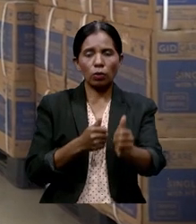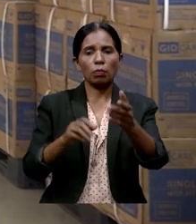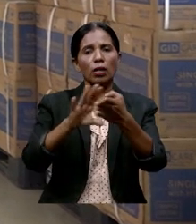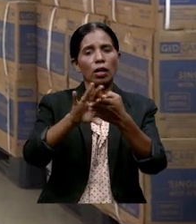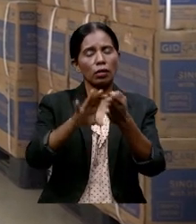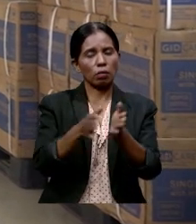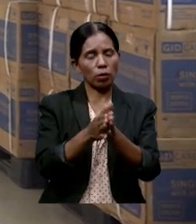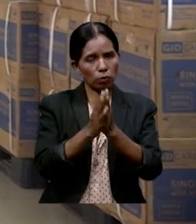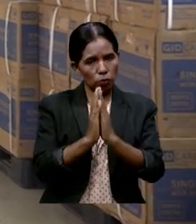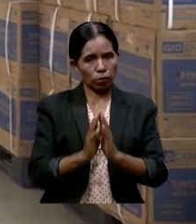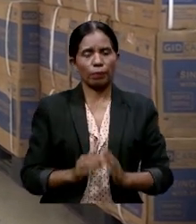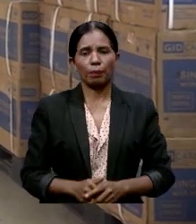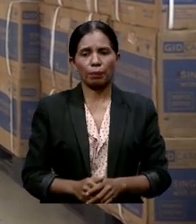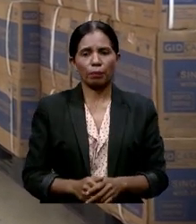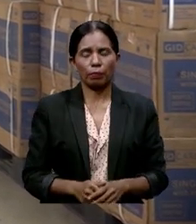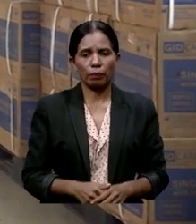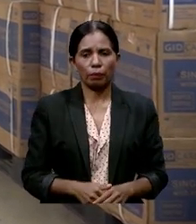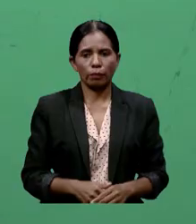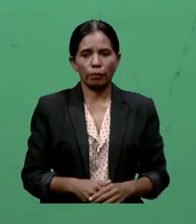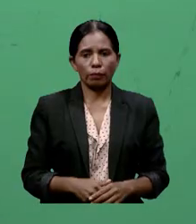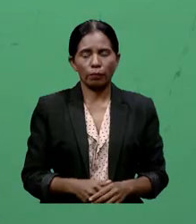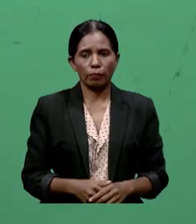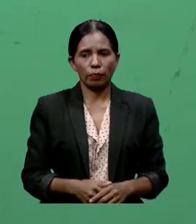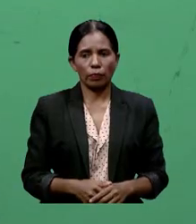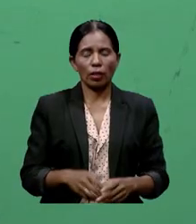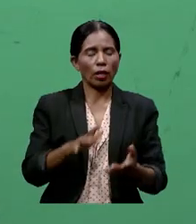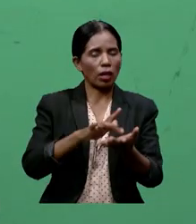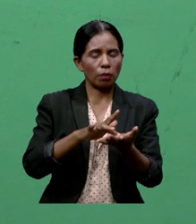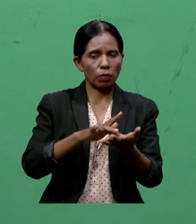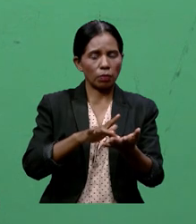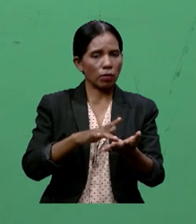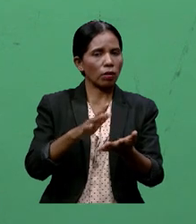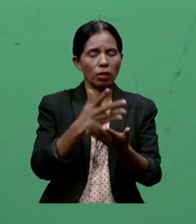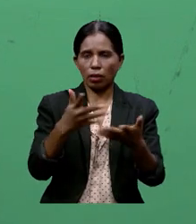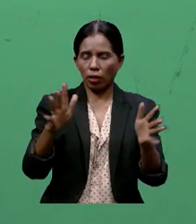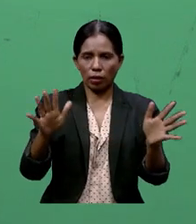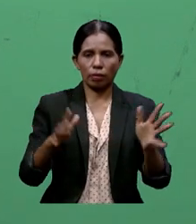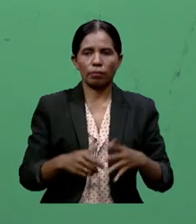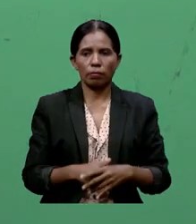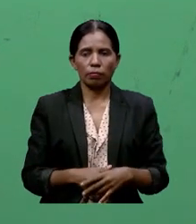ne bem mak iha. Nós lá iha ai moruk estok ma menos ne iha.